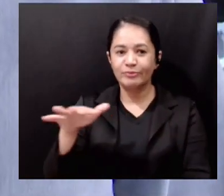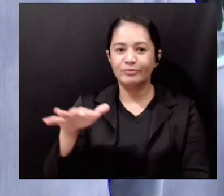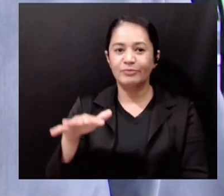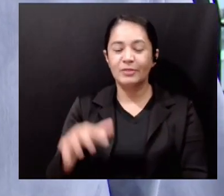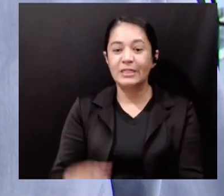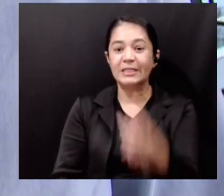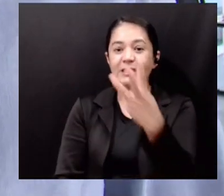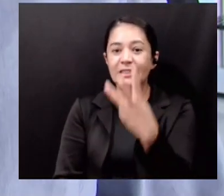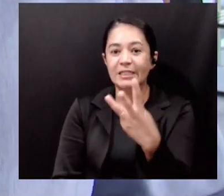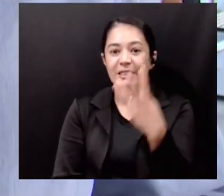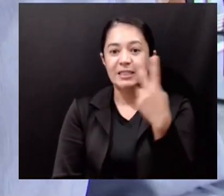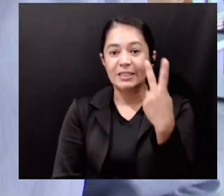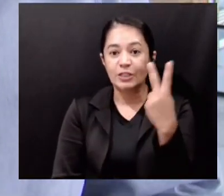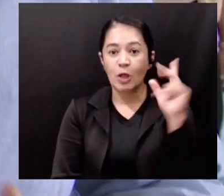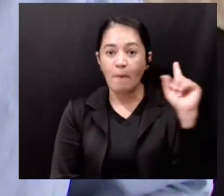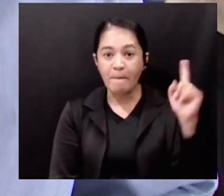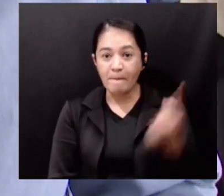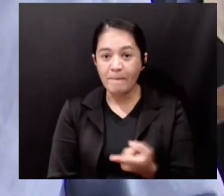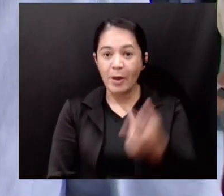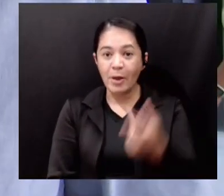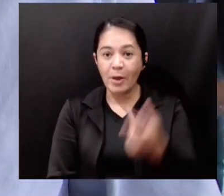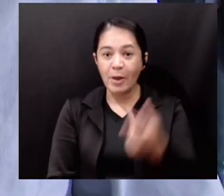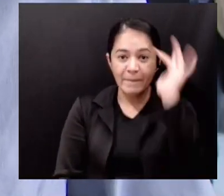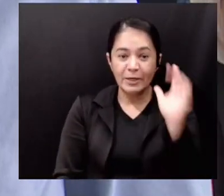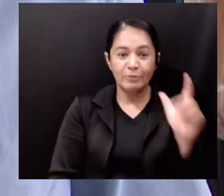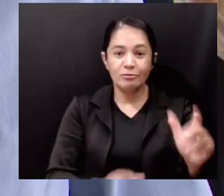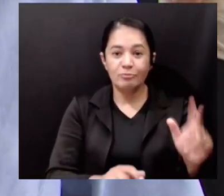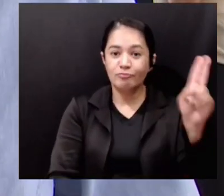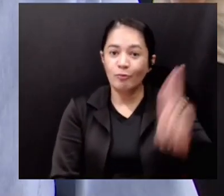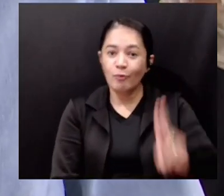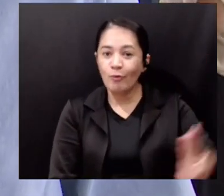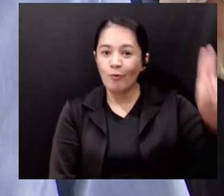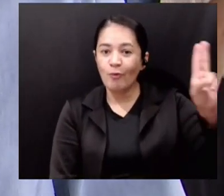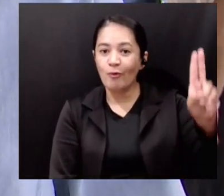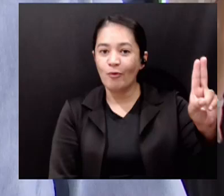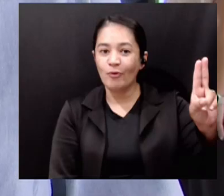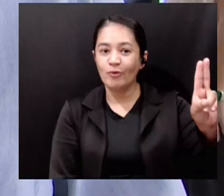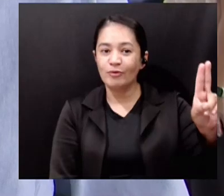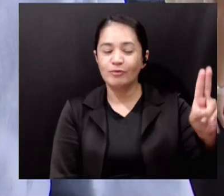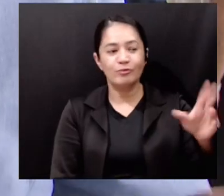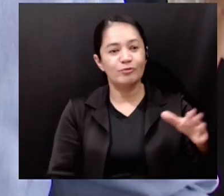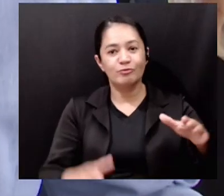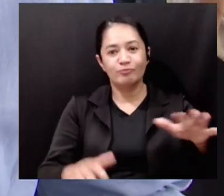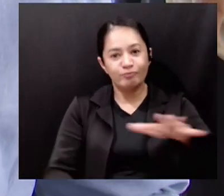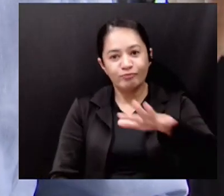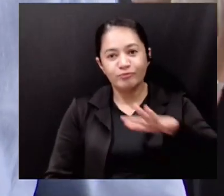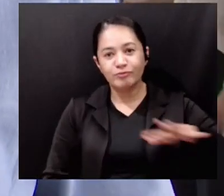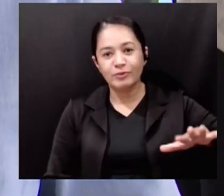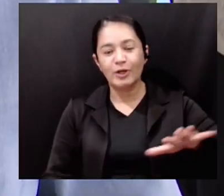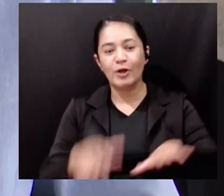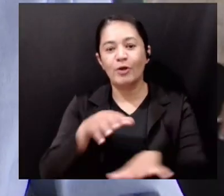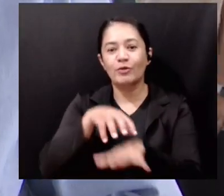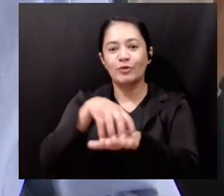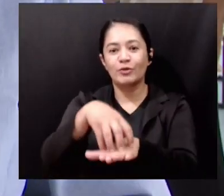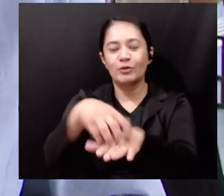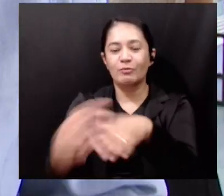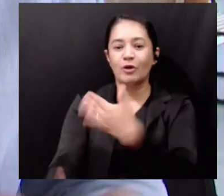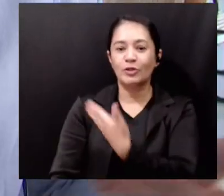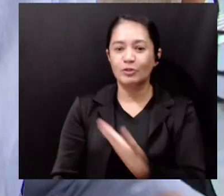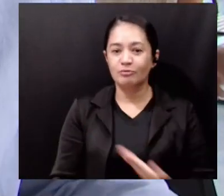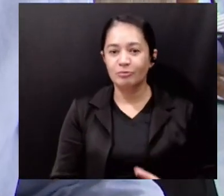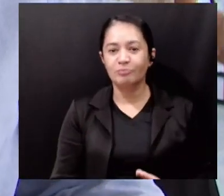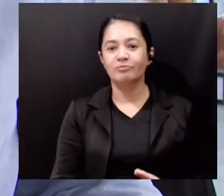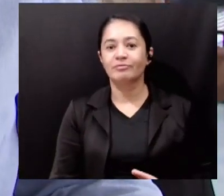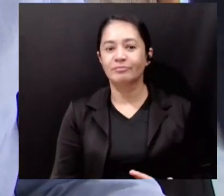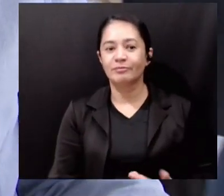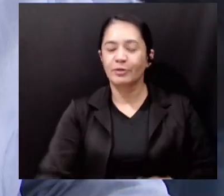mil usuários que diariamente se utilizam desse trecho aqui de transporte público. Eles serão beneficiados. É claro